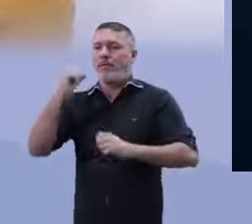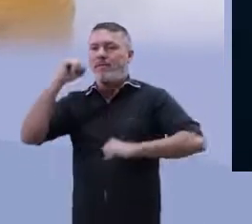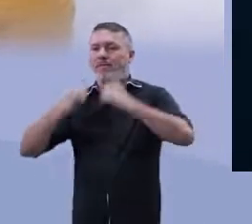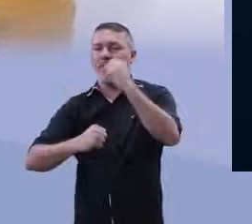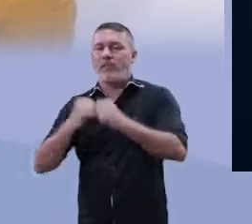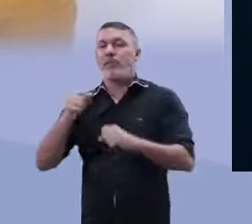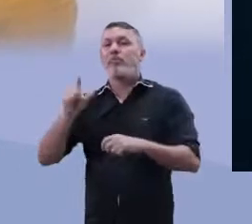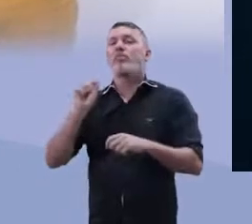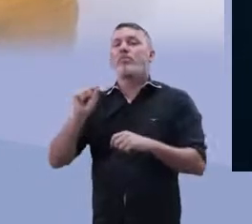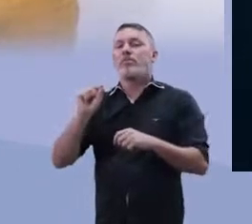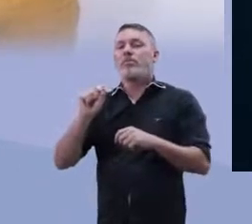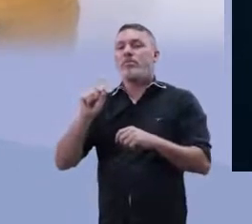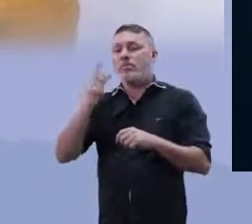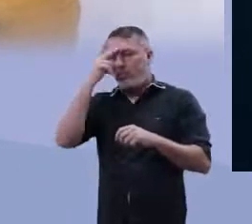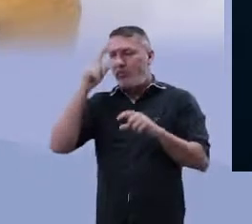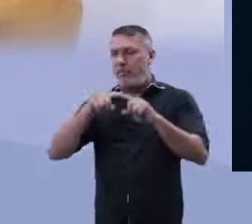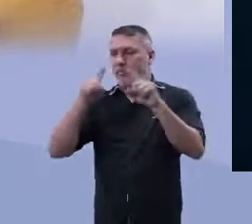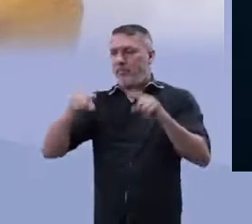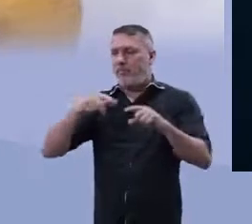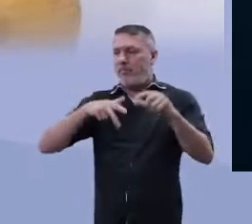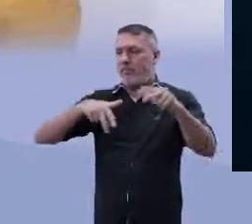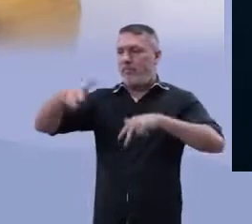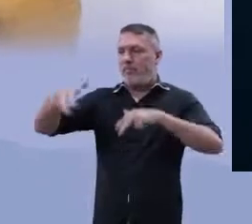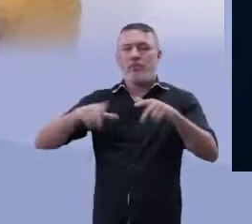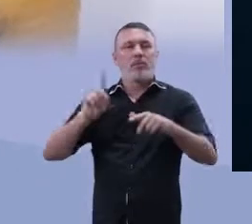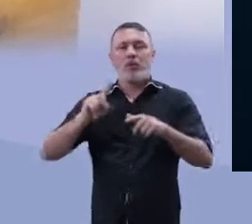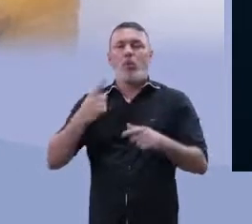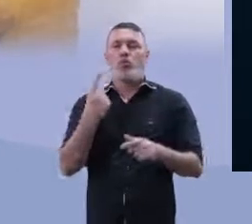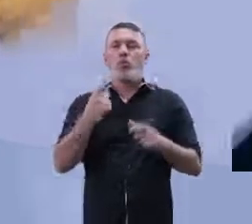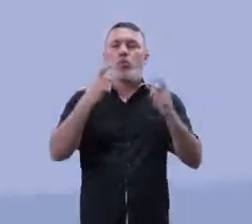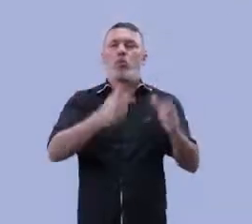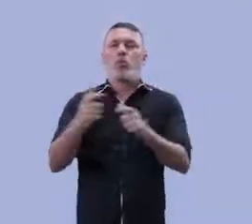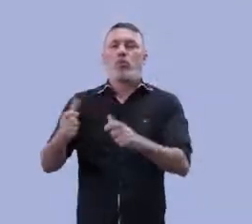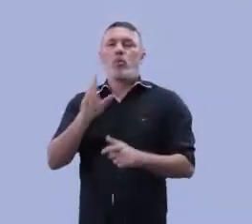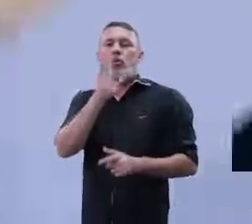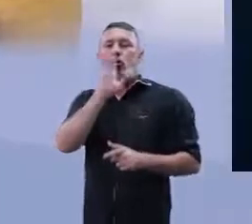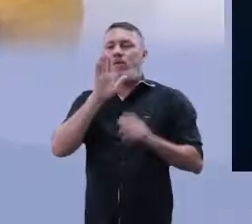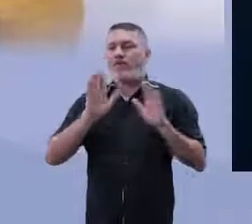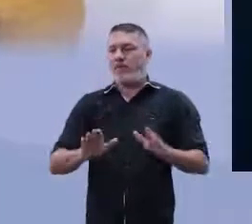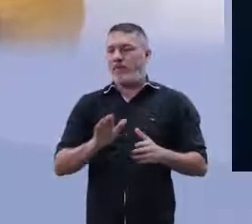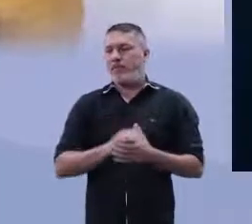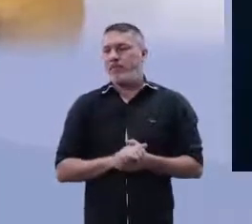do funcionário, era o bem que passava à frente do funcionário.